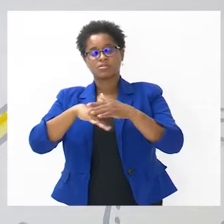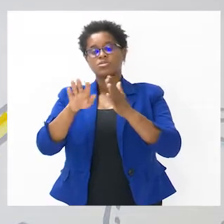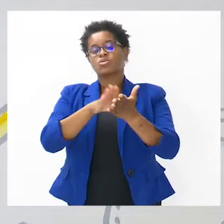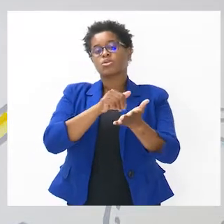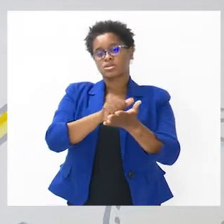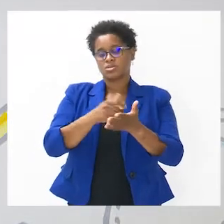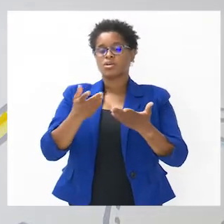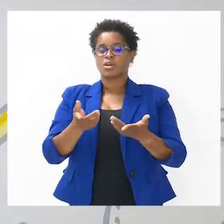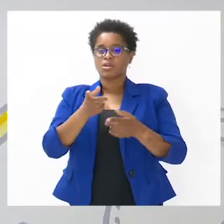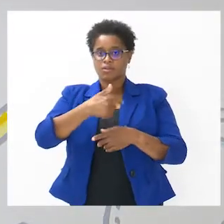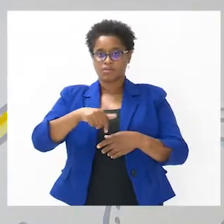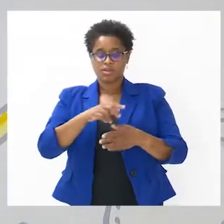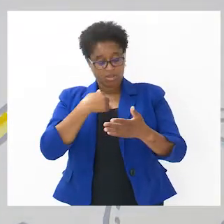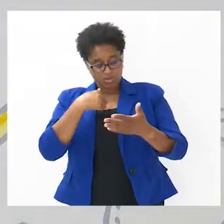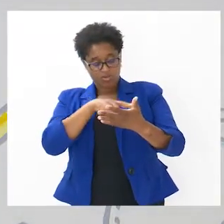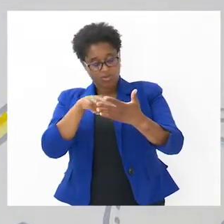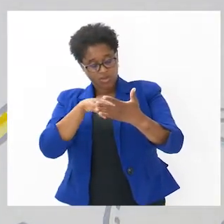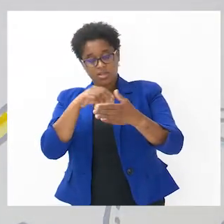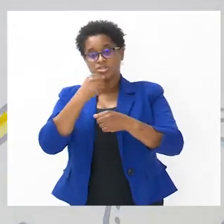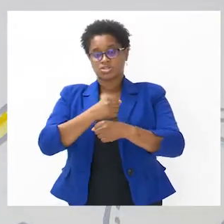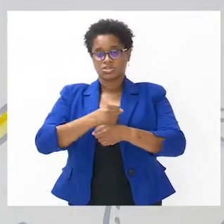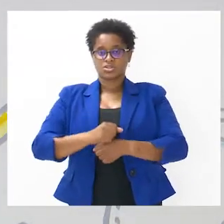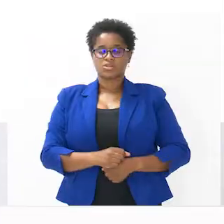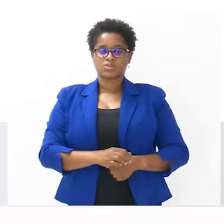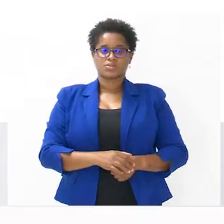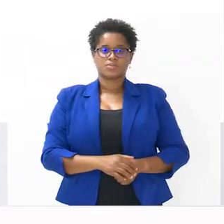Então, vou ler o exercício.